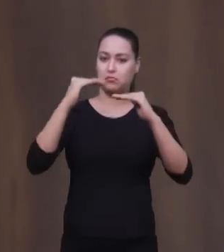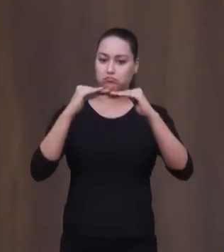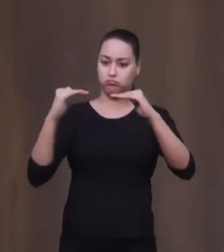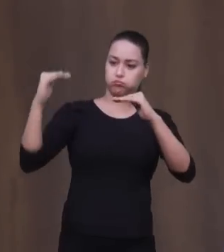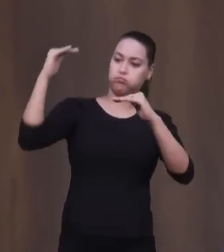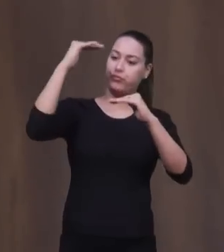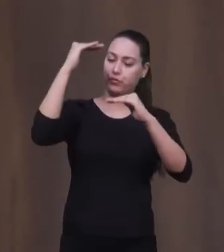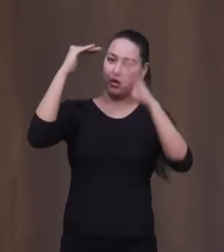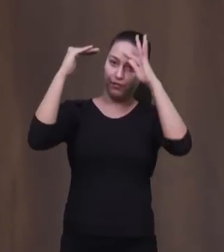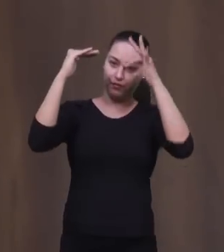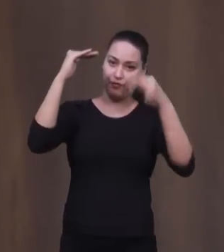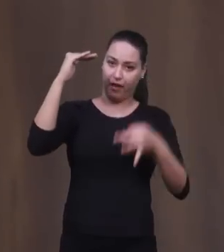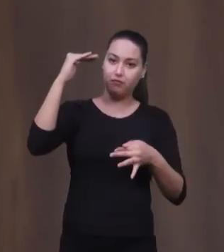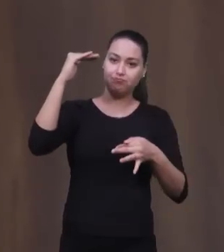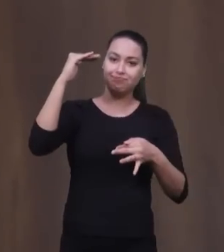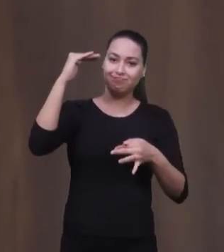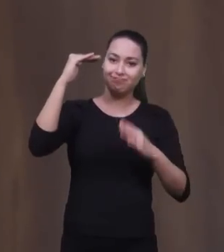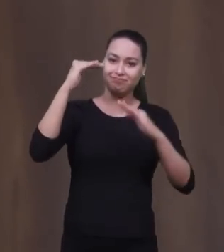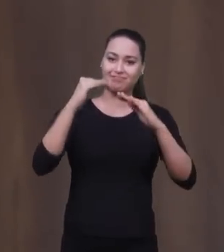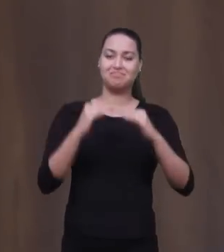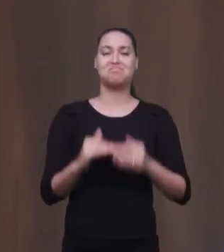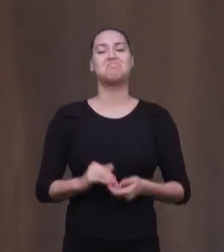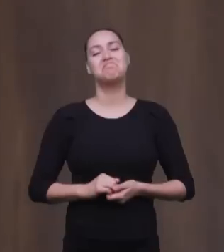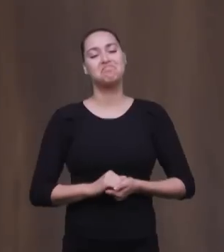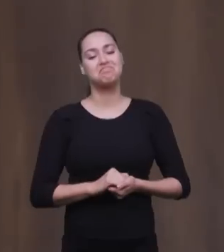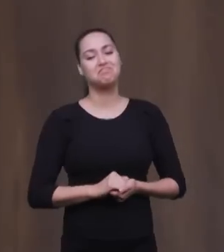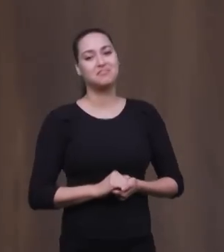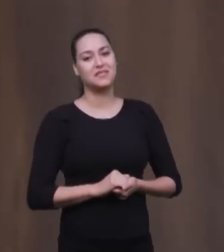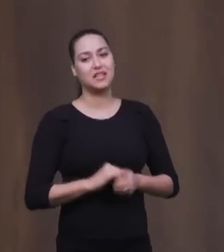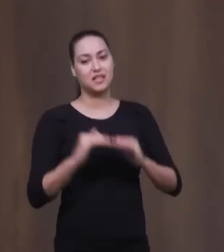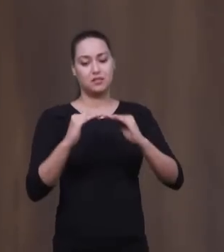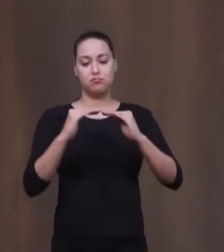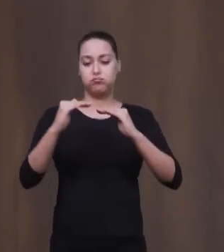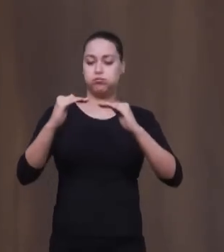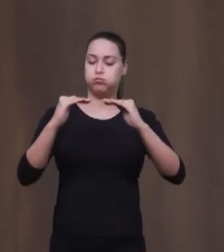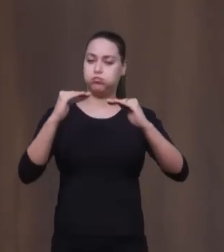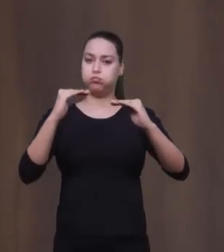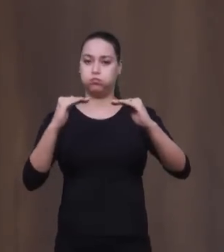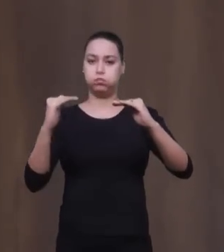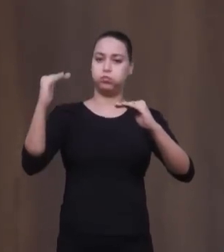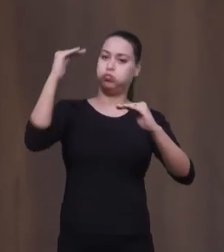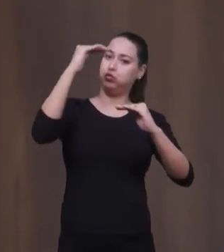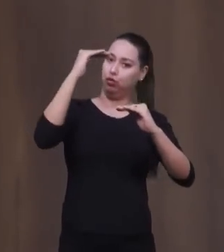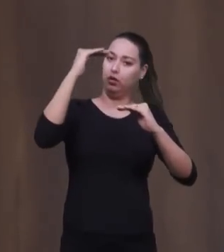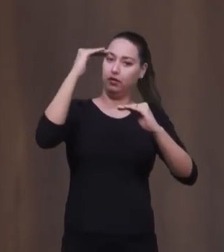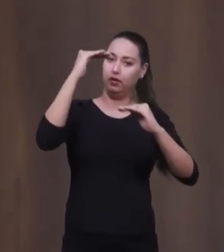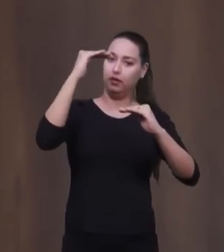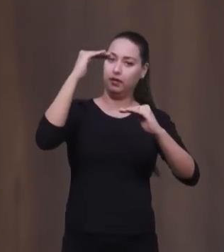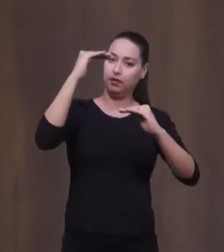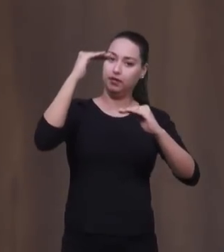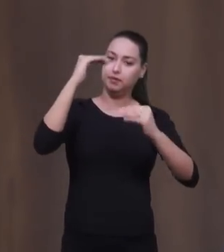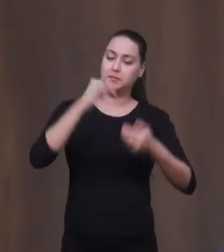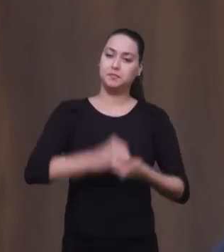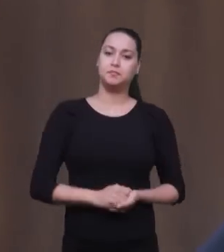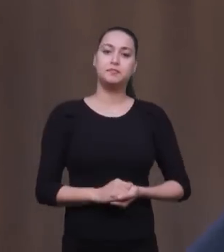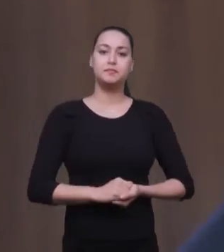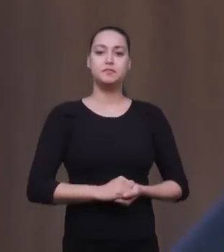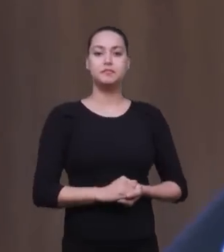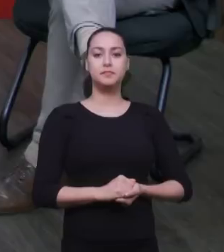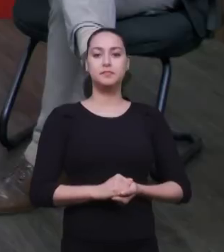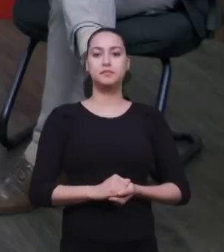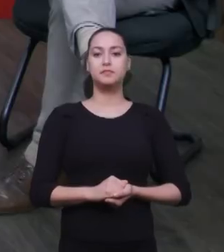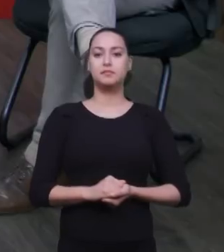fé superior, ou mais vamos dizer assim, níveis de fé mais elevados, digamos